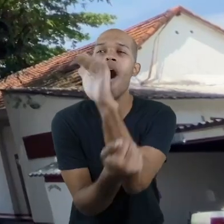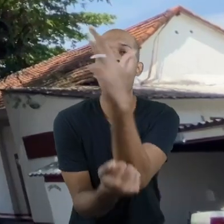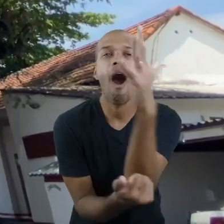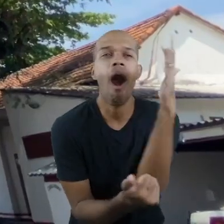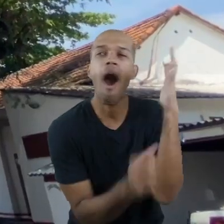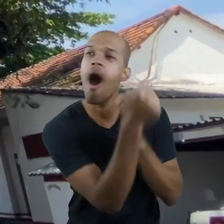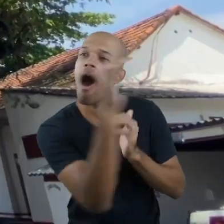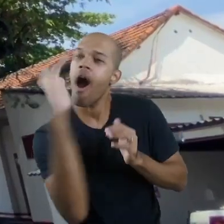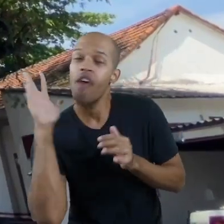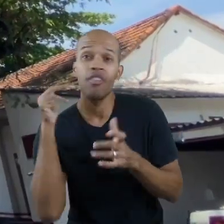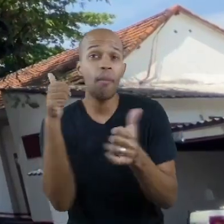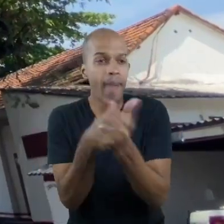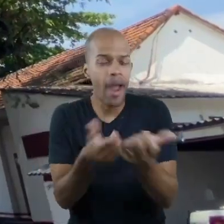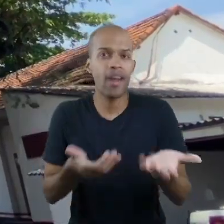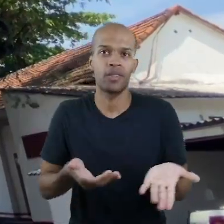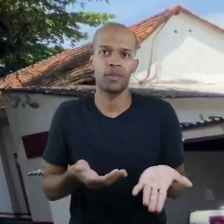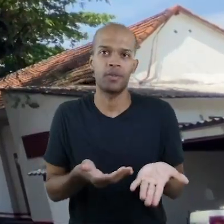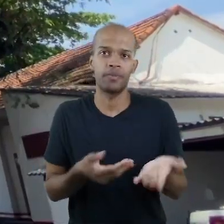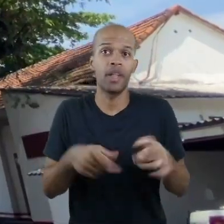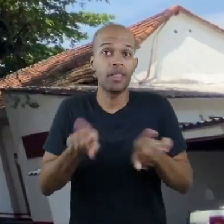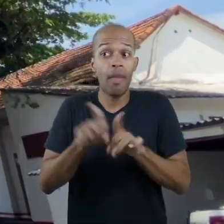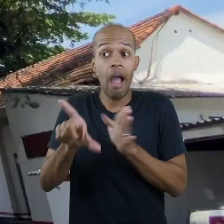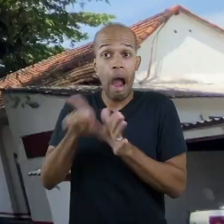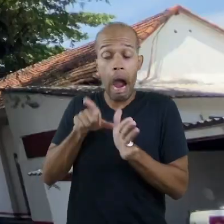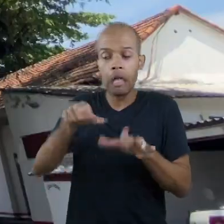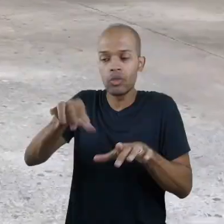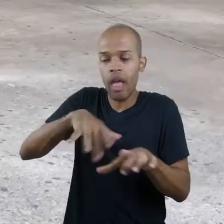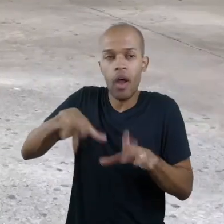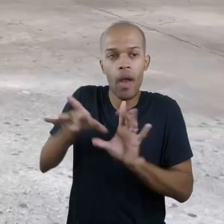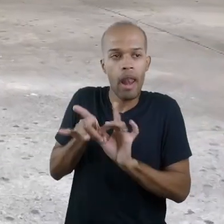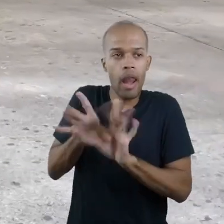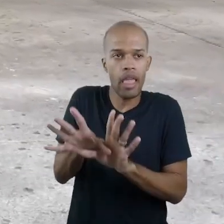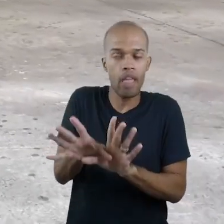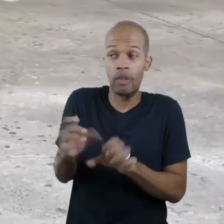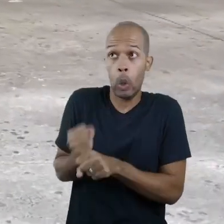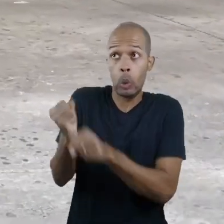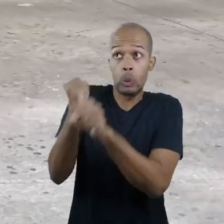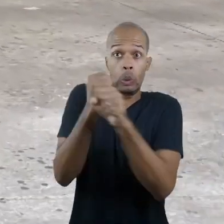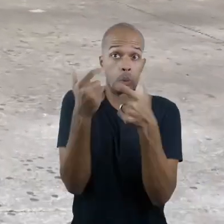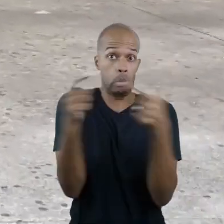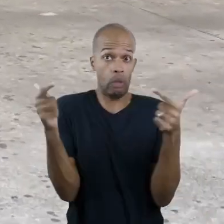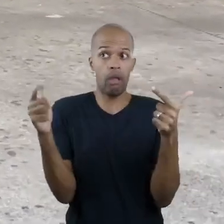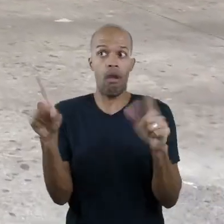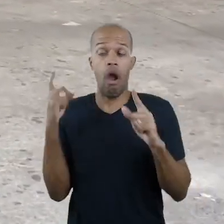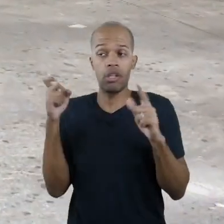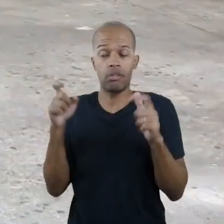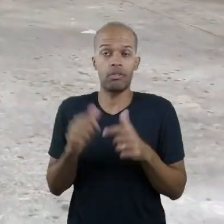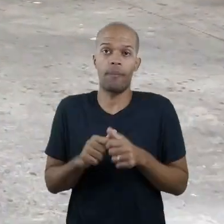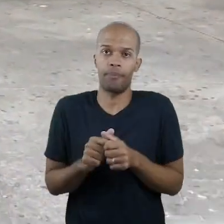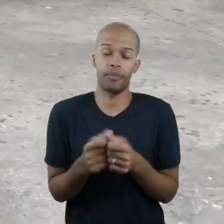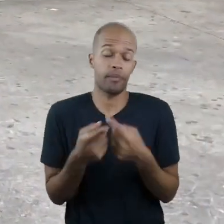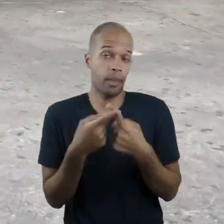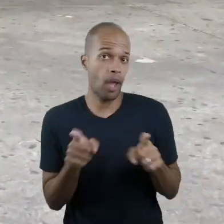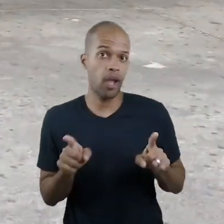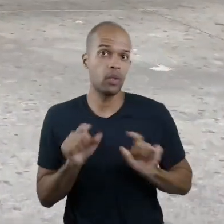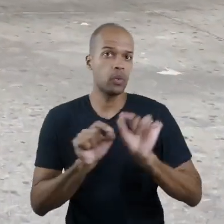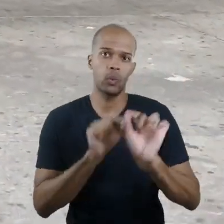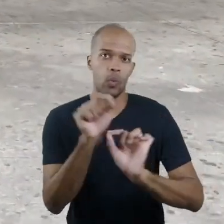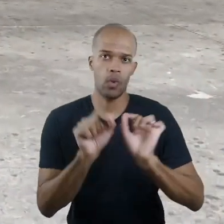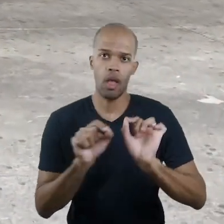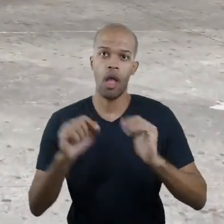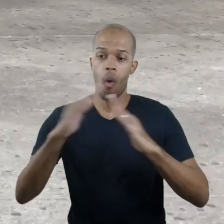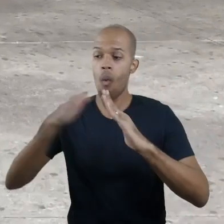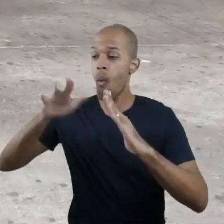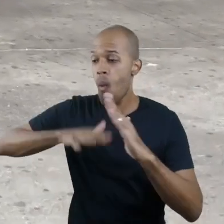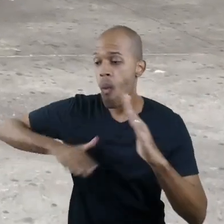árvores, né? Antes o terreno era um pouco mais livre, não tinha tantas construções. Mas se